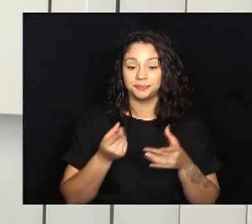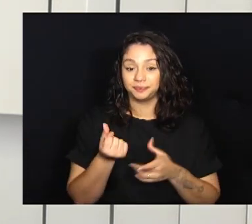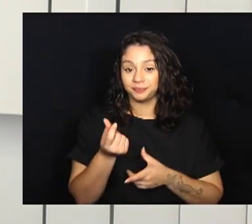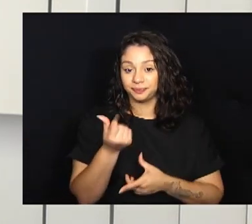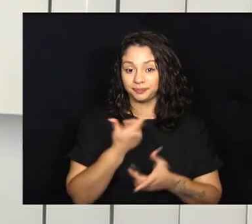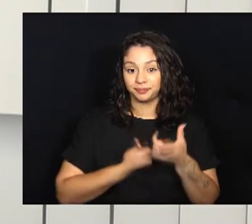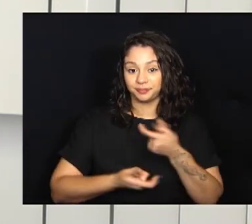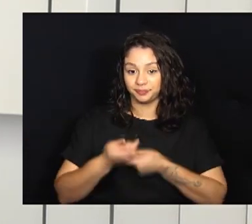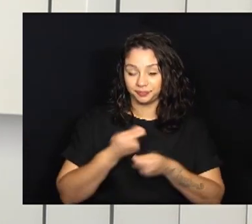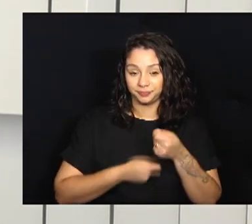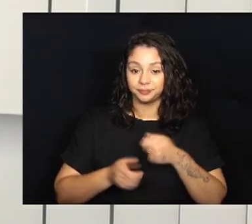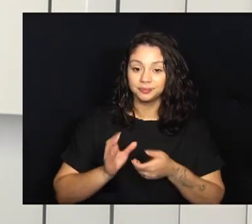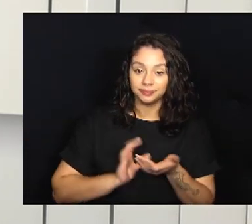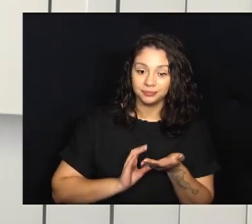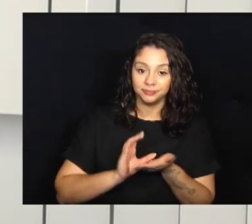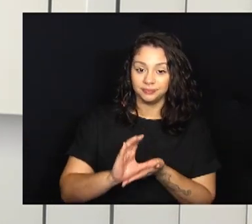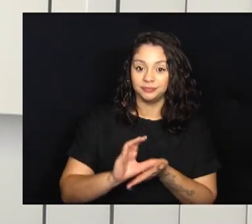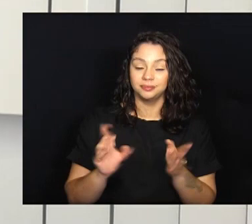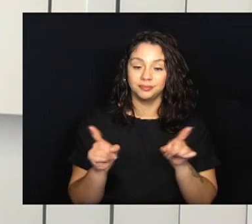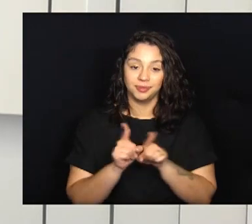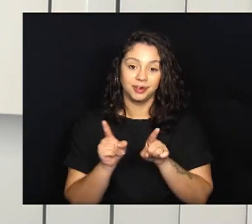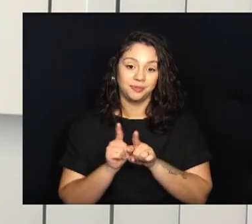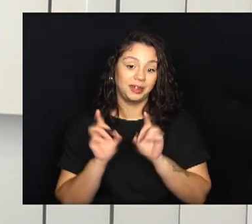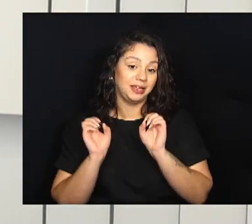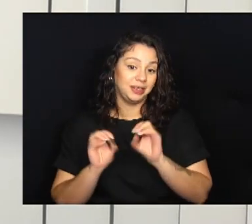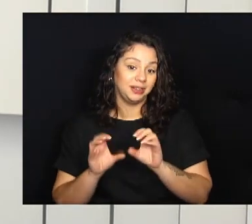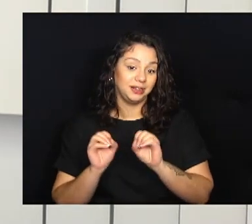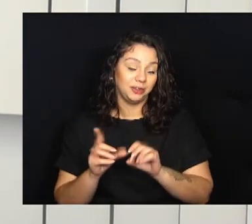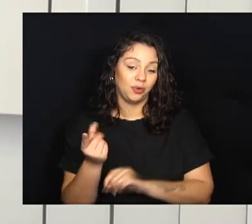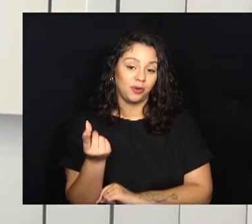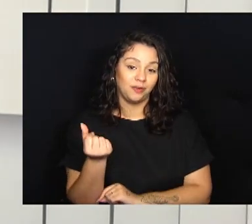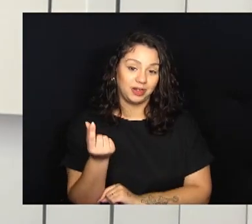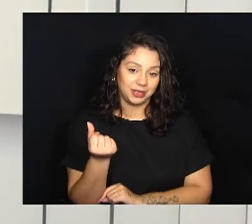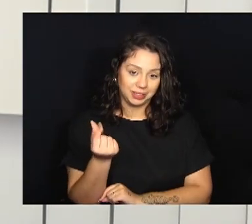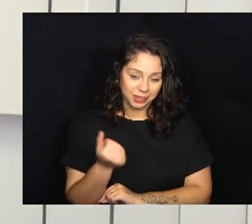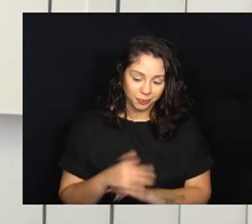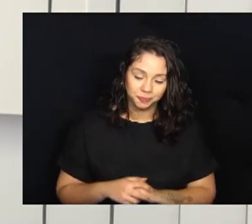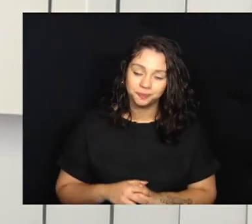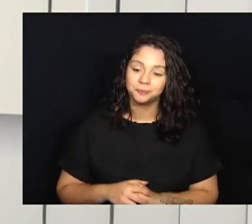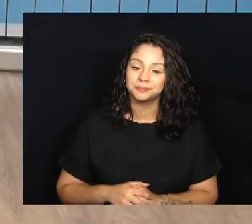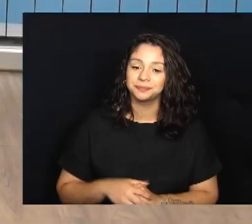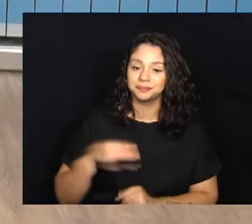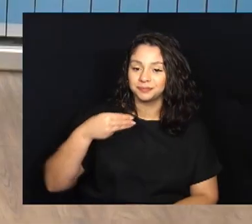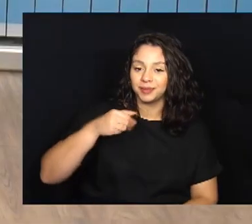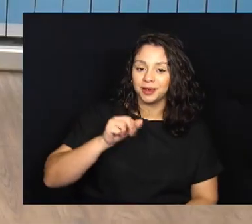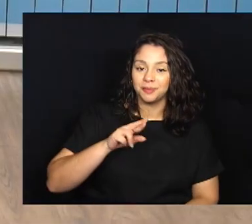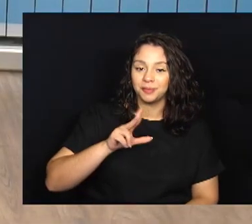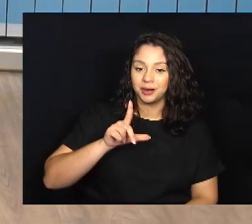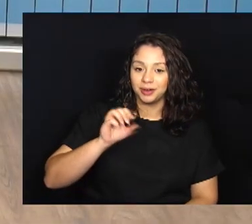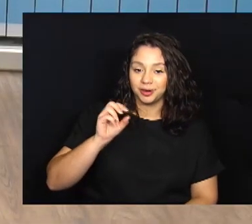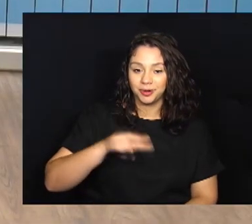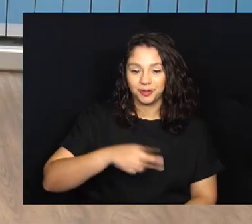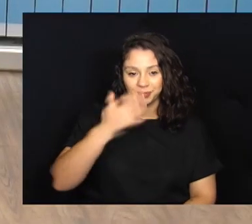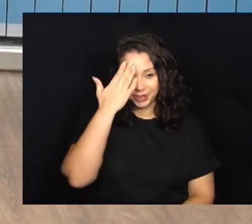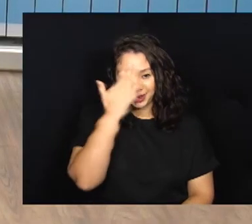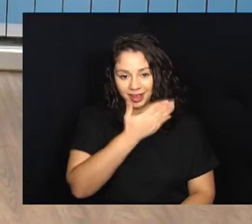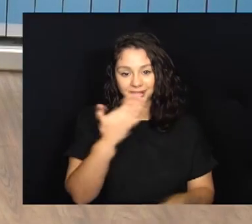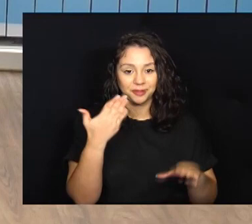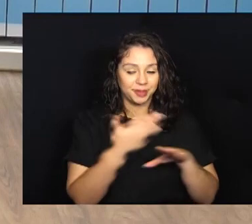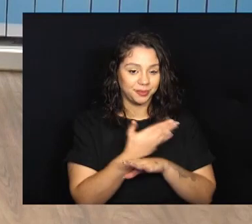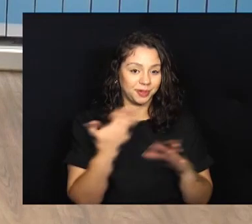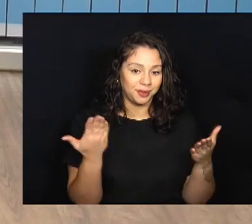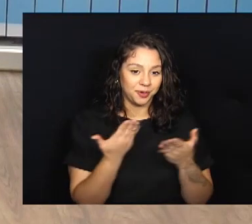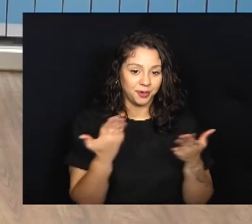finanças, investimento e educador financeiro. Marlon, eu agradeço muito a sua participação ao vivo